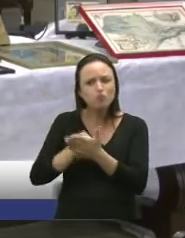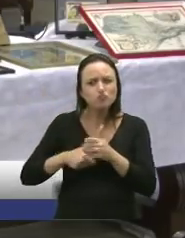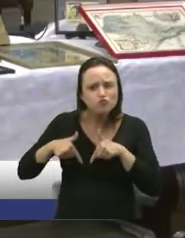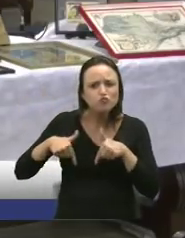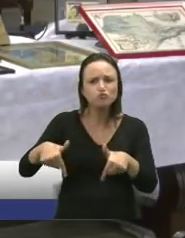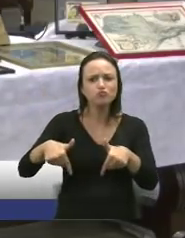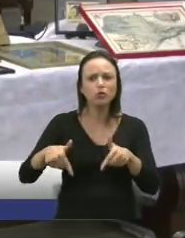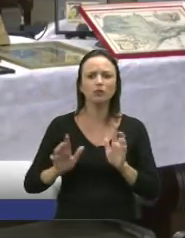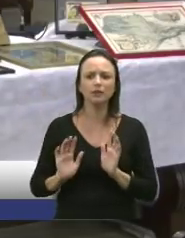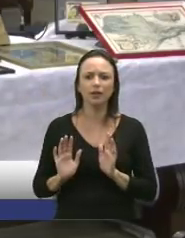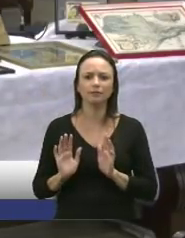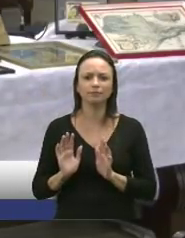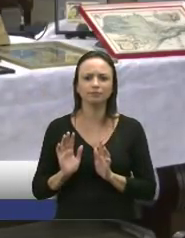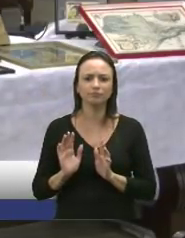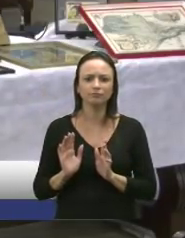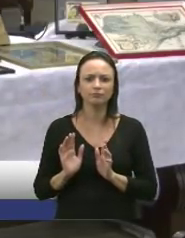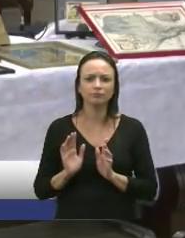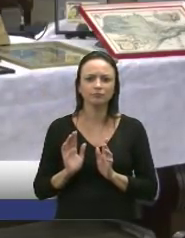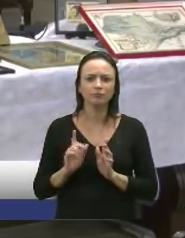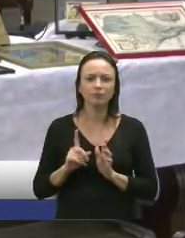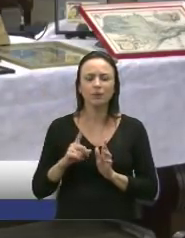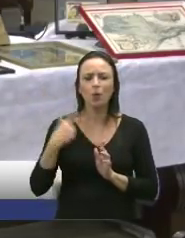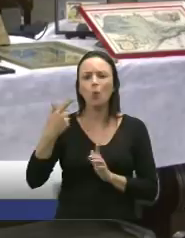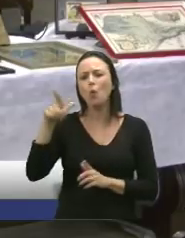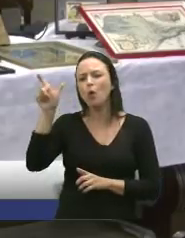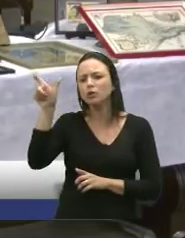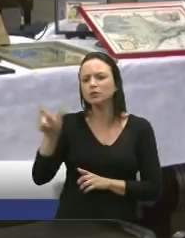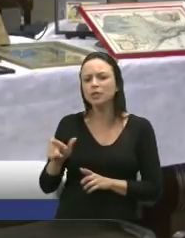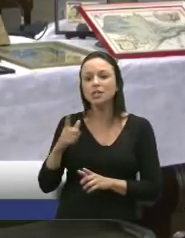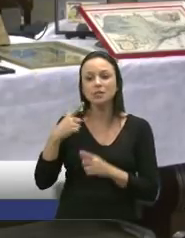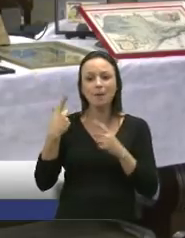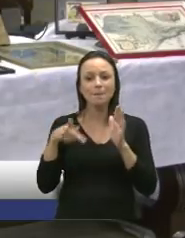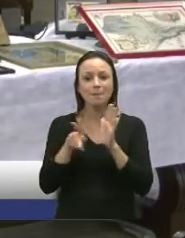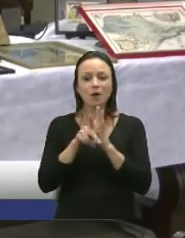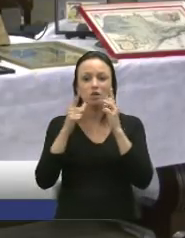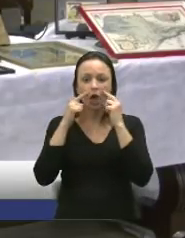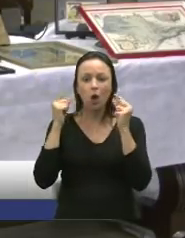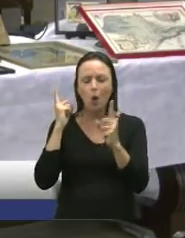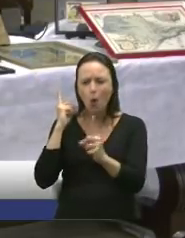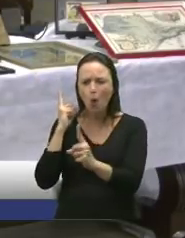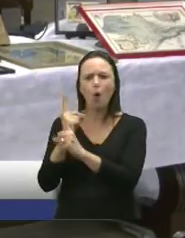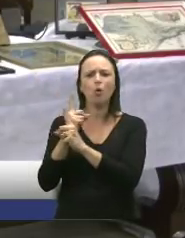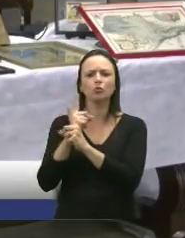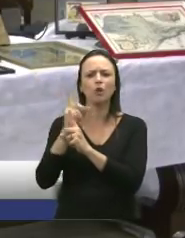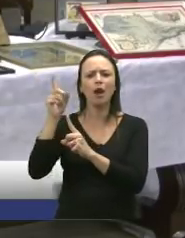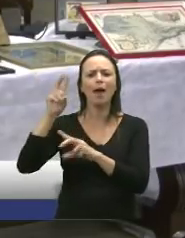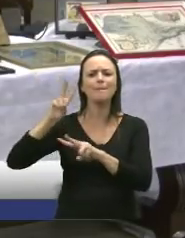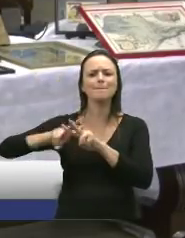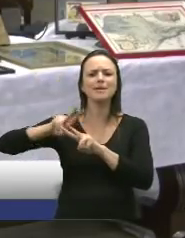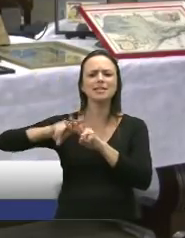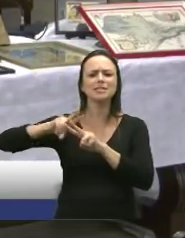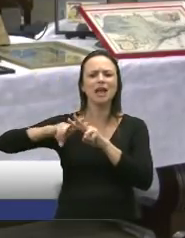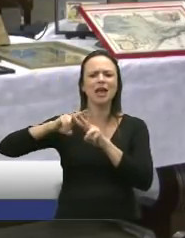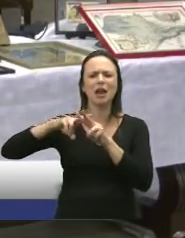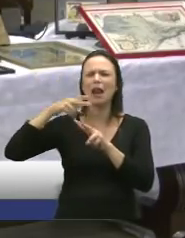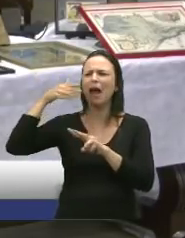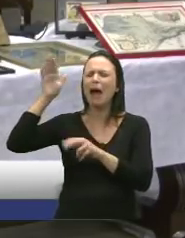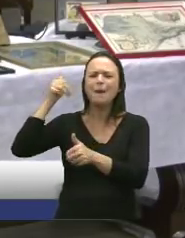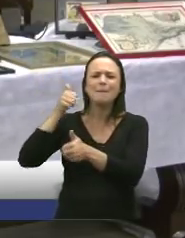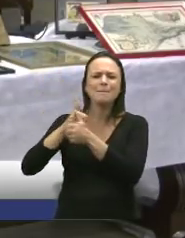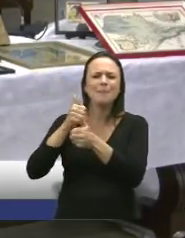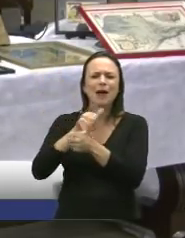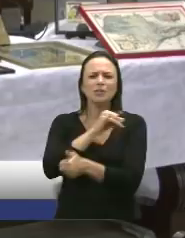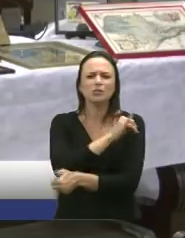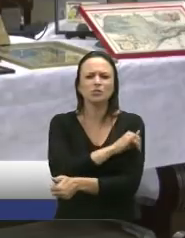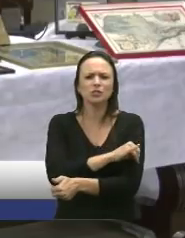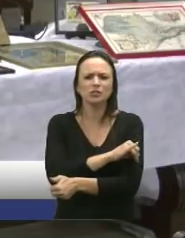certa feita, ele foi encontrado por um jauense, um conterrâneo, sem querer, numa prisão, lá nos lados do Rio de Janeiro. Qual